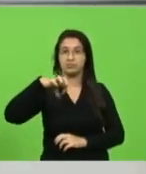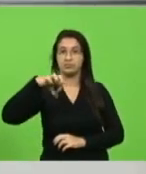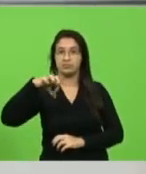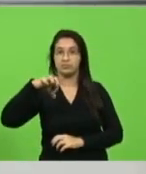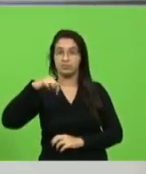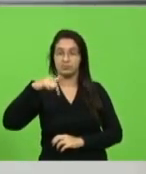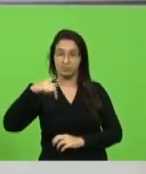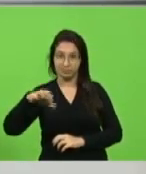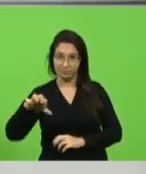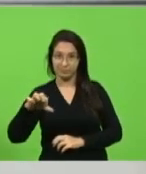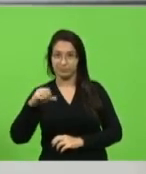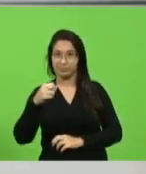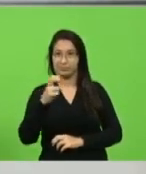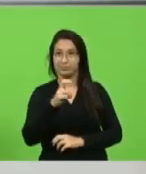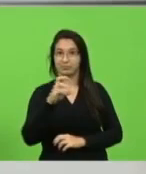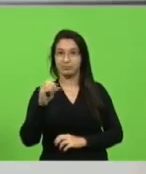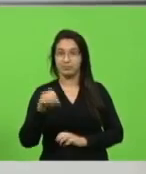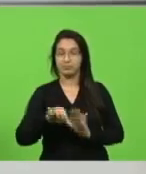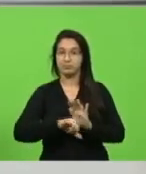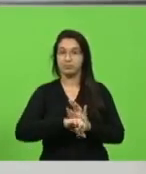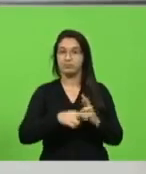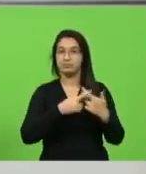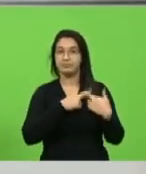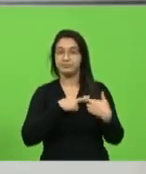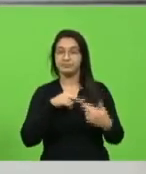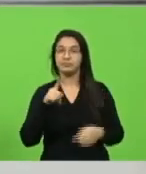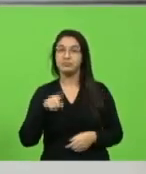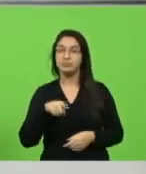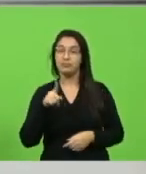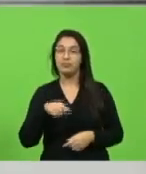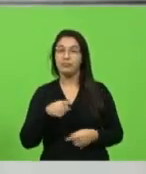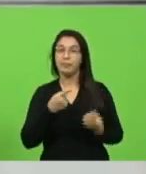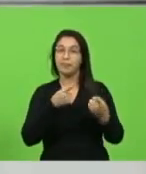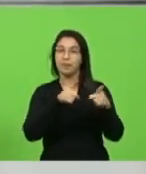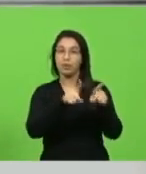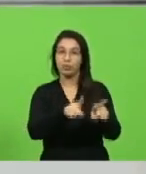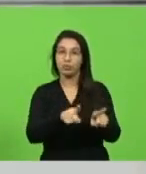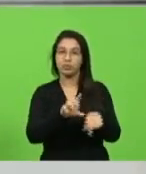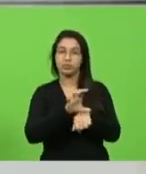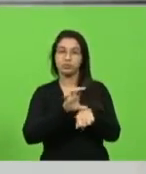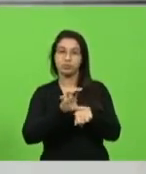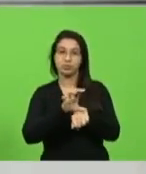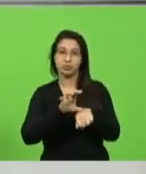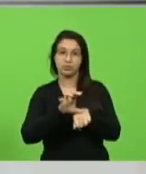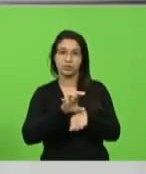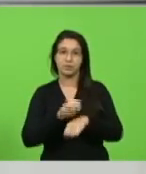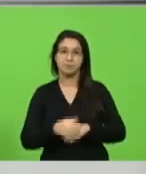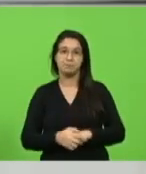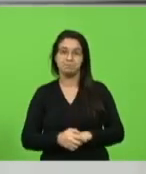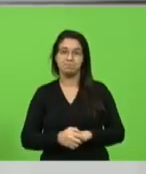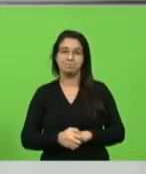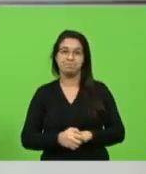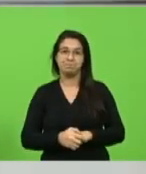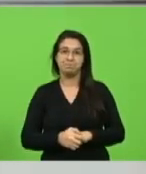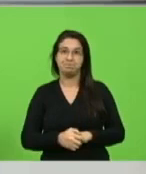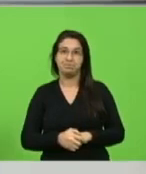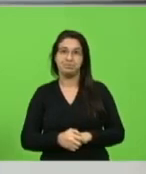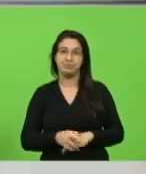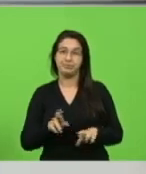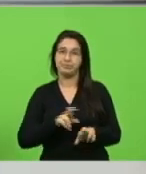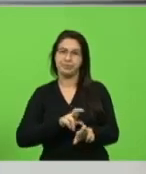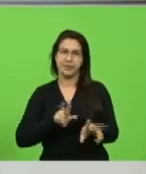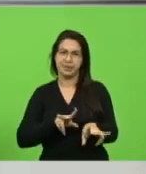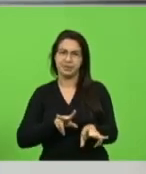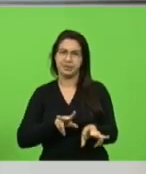de responsabilidade são aqueles que atentam contra a Constituição. E, diferentemente do que sucede